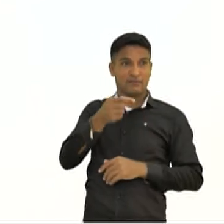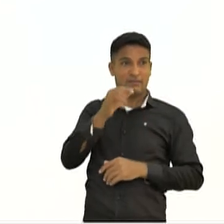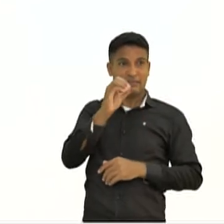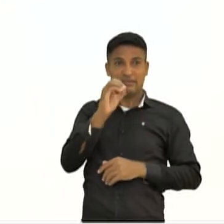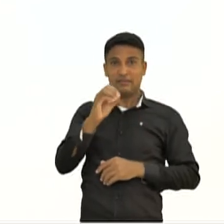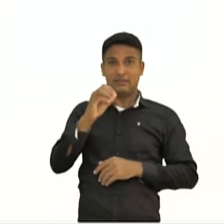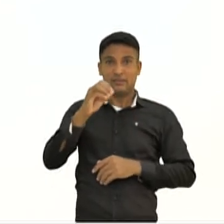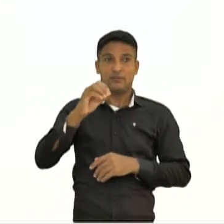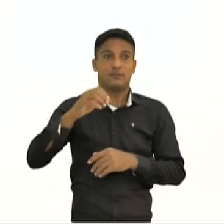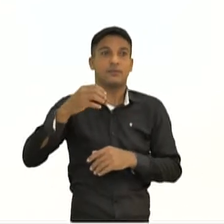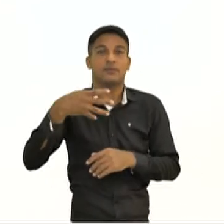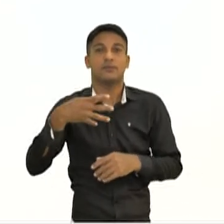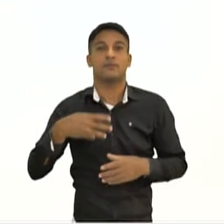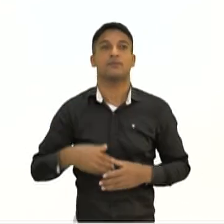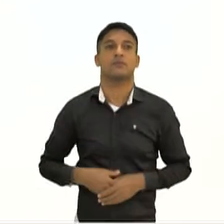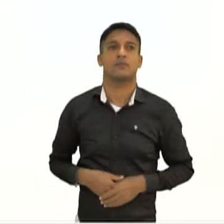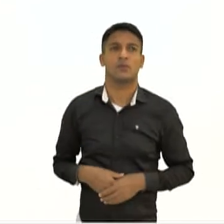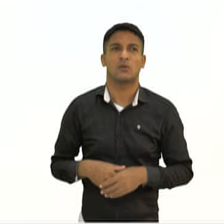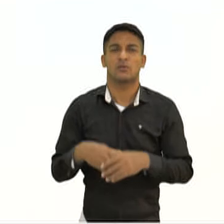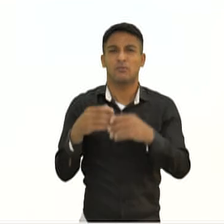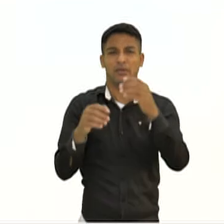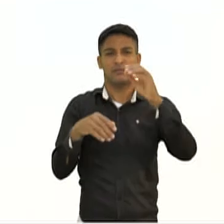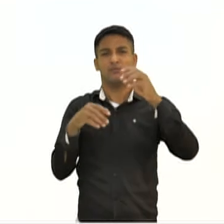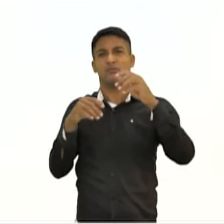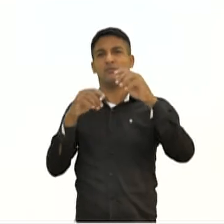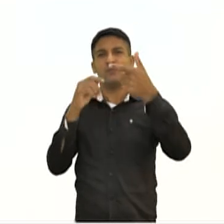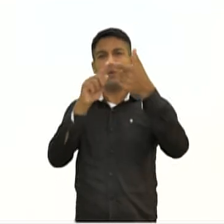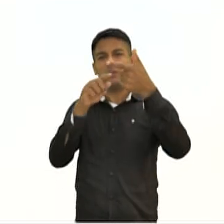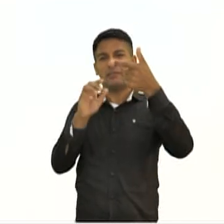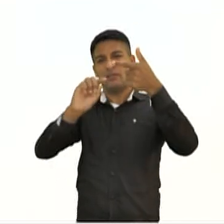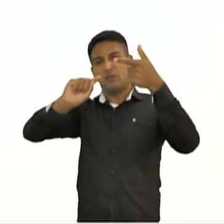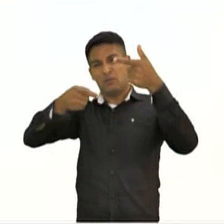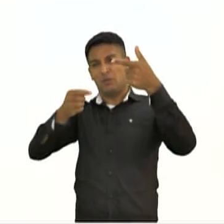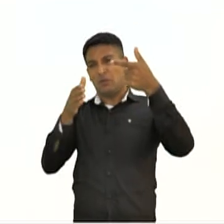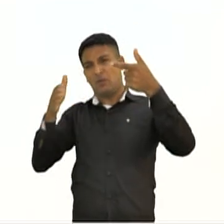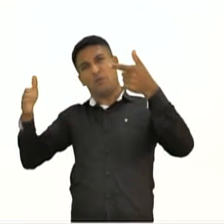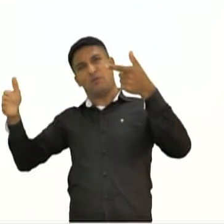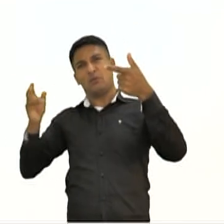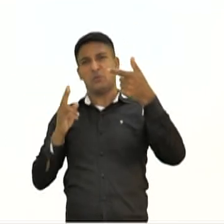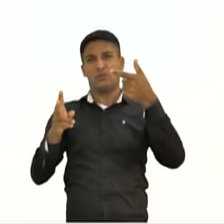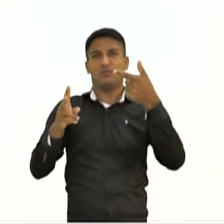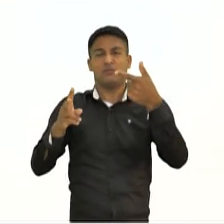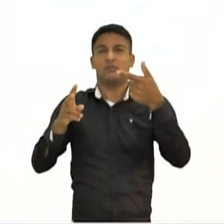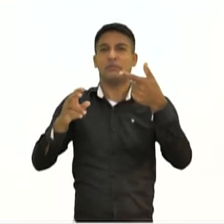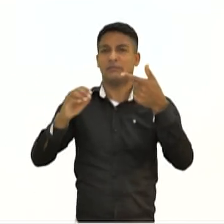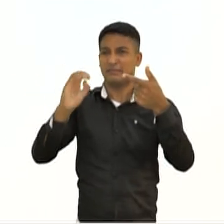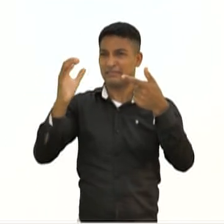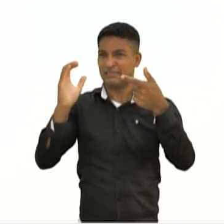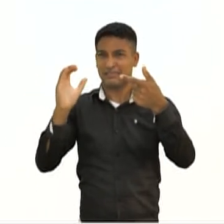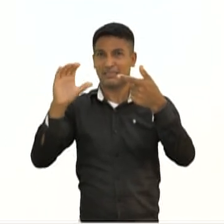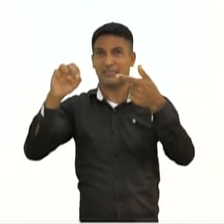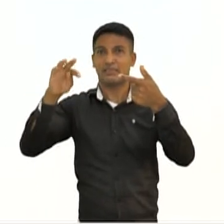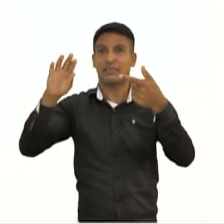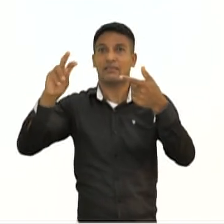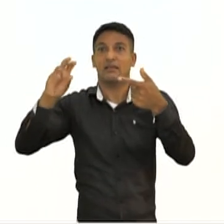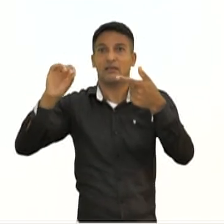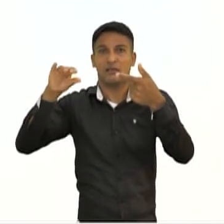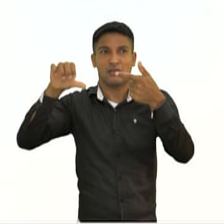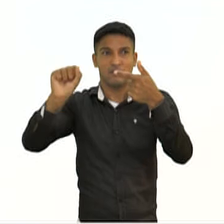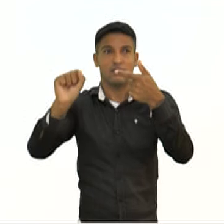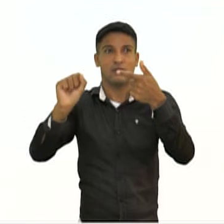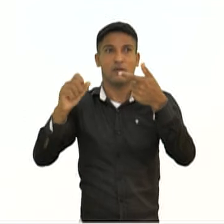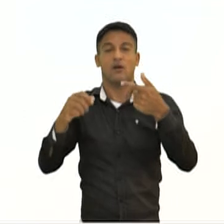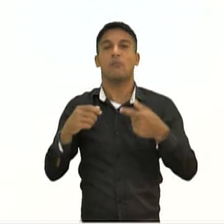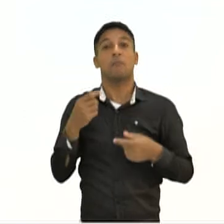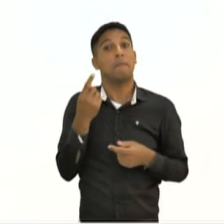céu, professora, centavos ele vem só até aqui. E a gente vai continuar e ainda está sobrando o resto? Então, olha lá o que eu estou